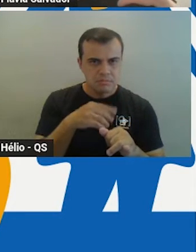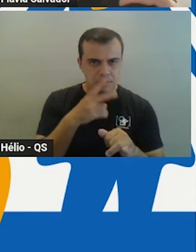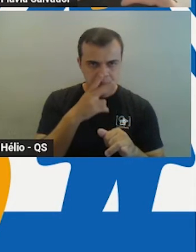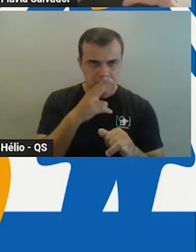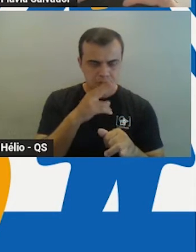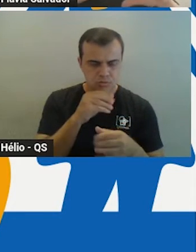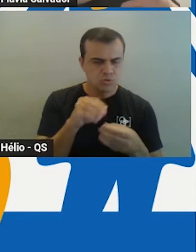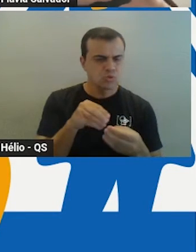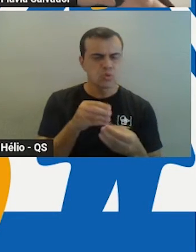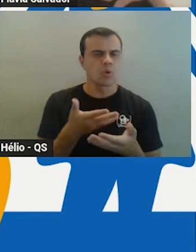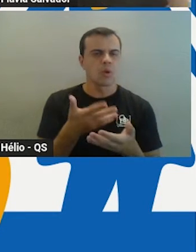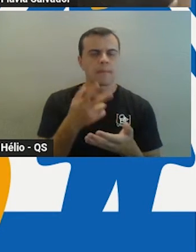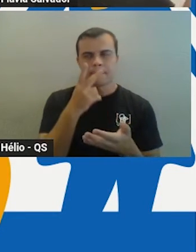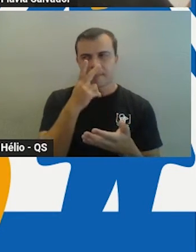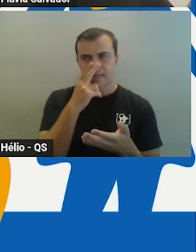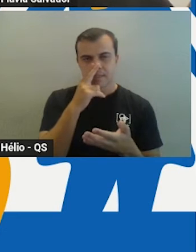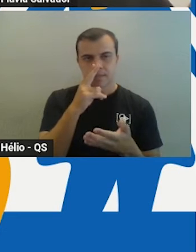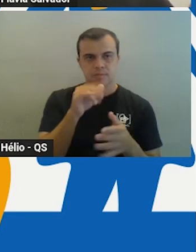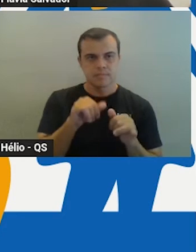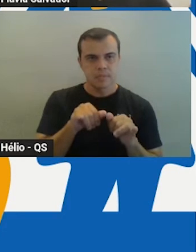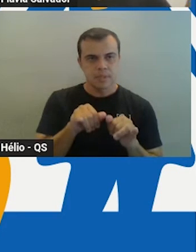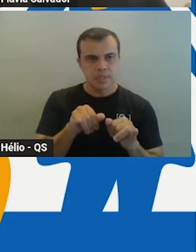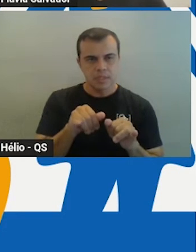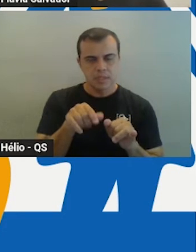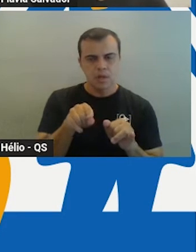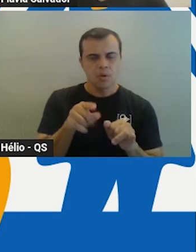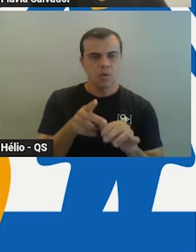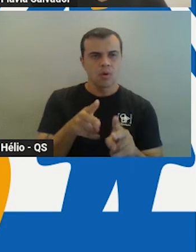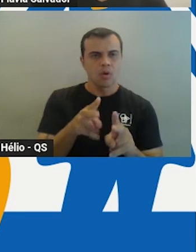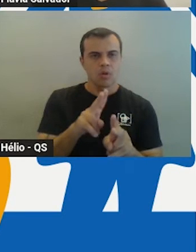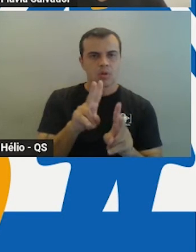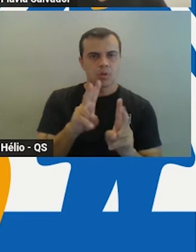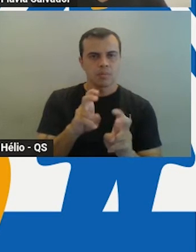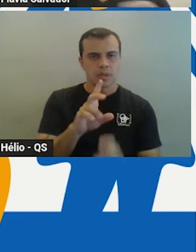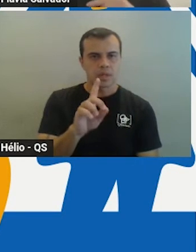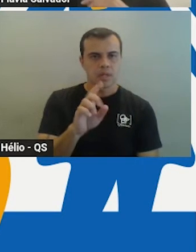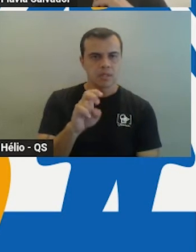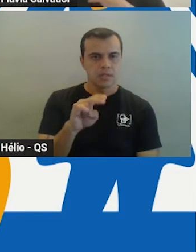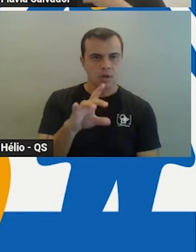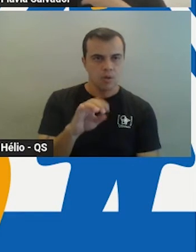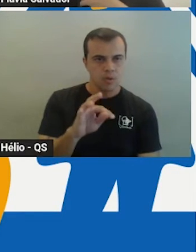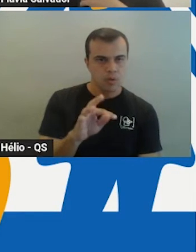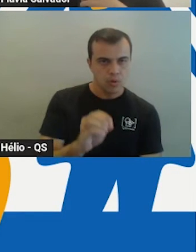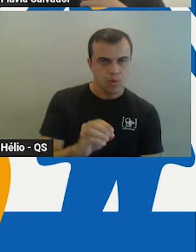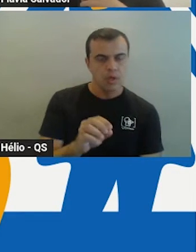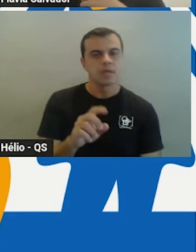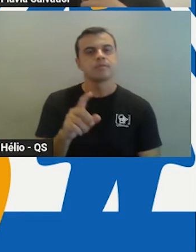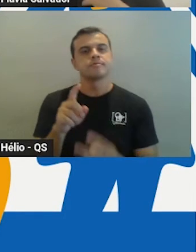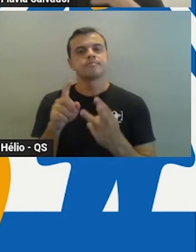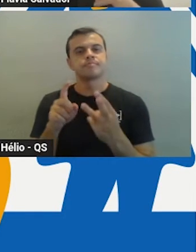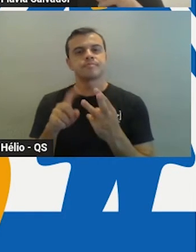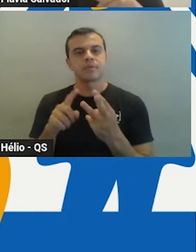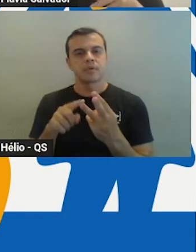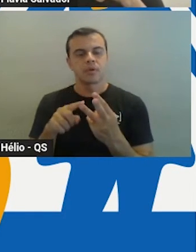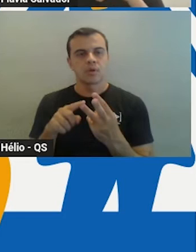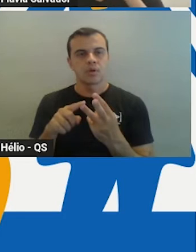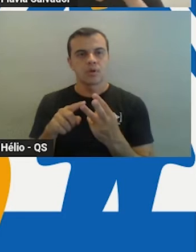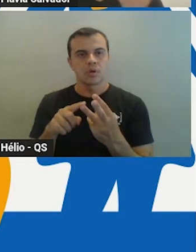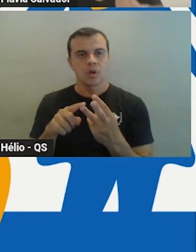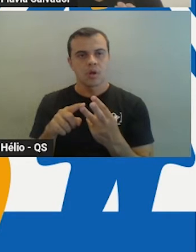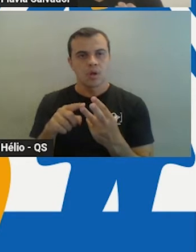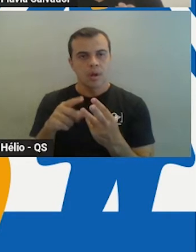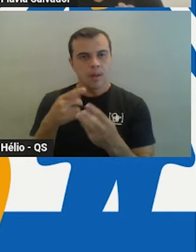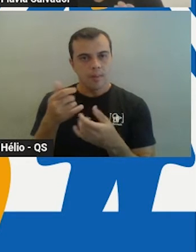se fosse um mercadinho ali da esquina, e o nome do mercadinho é Desencontro. A terceira atividade